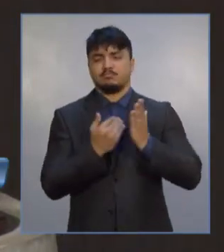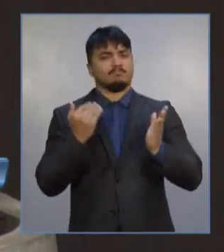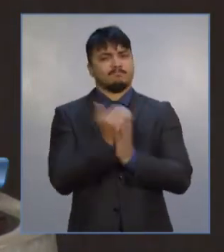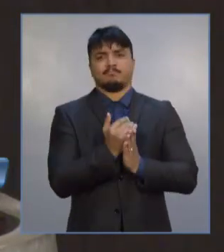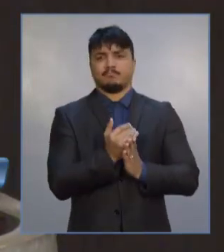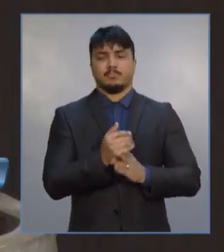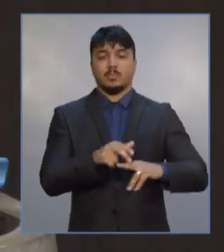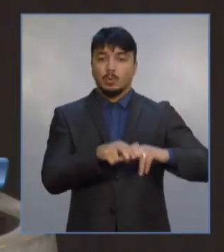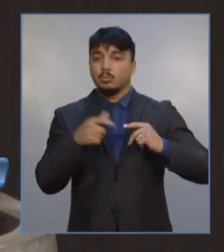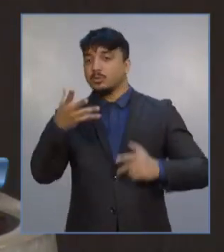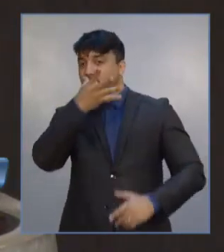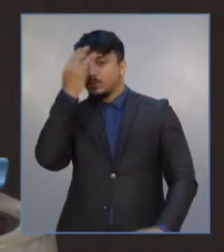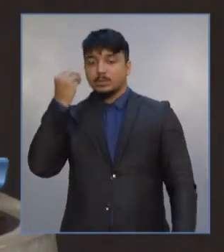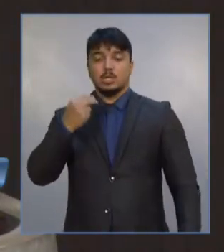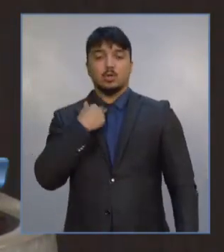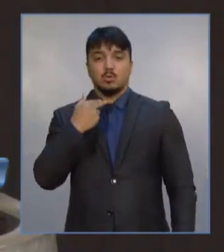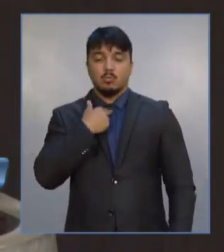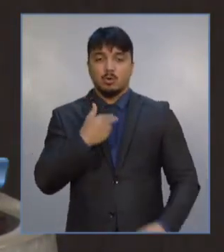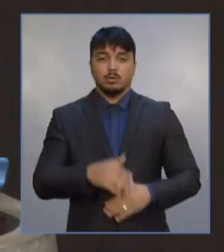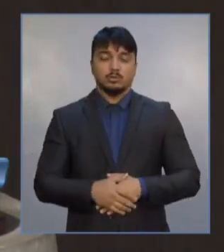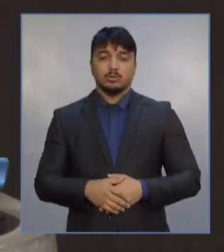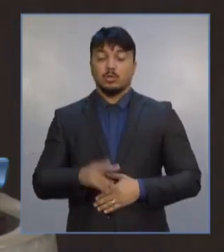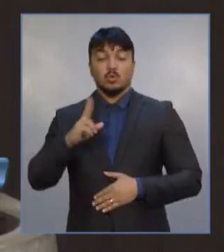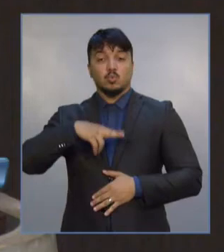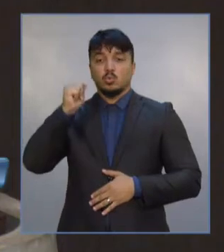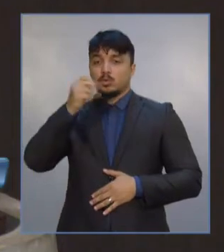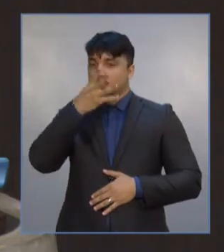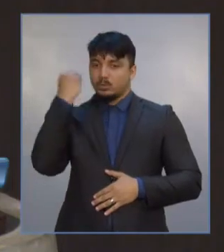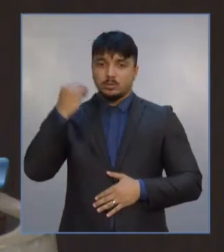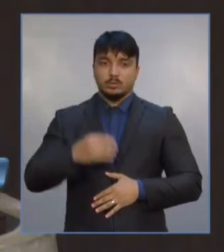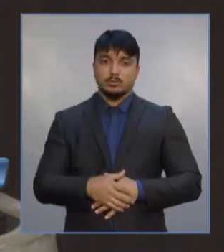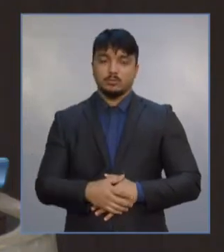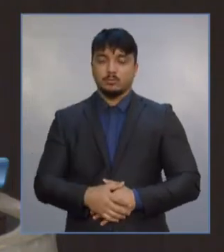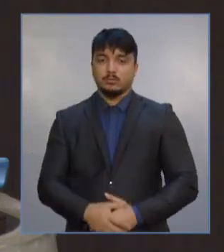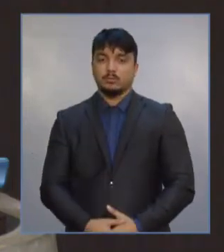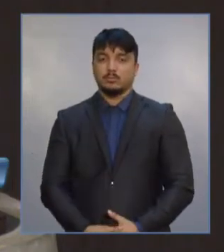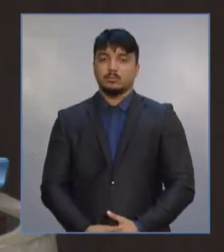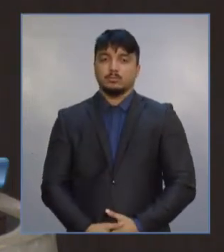isso não se pode esquecer, nunca.